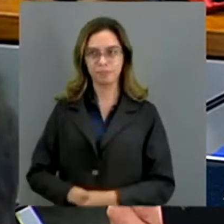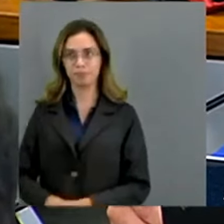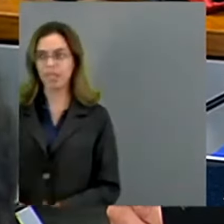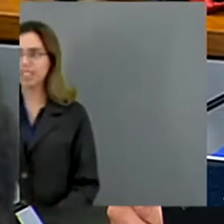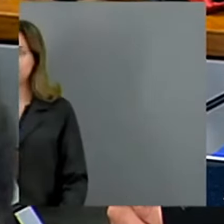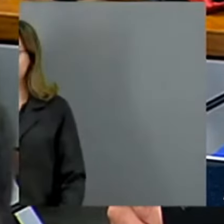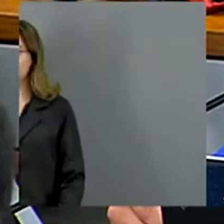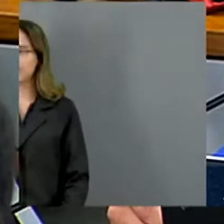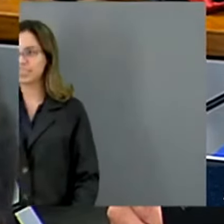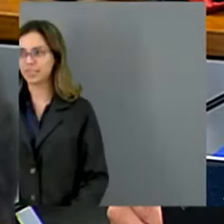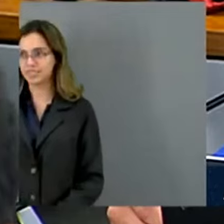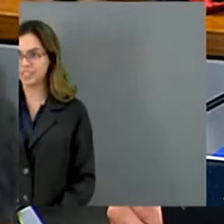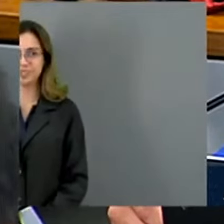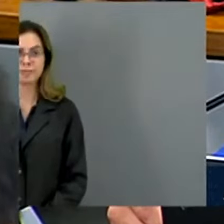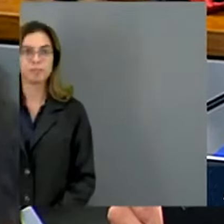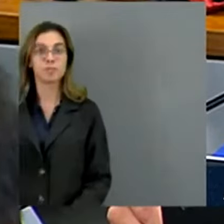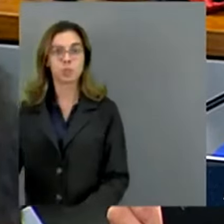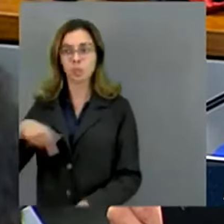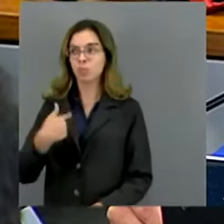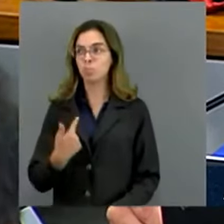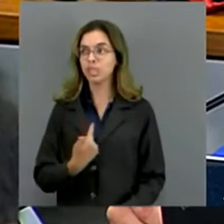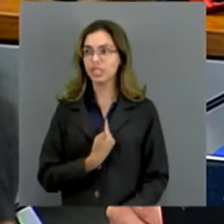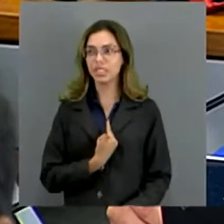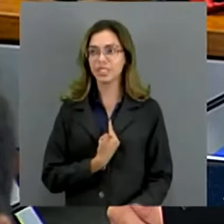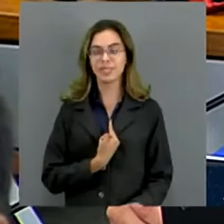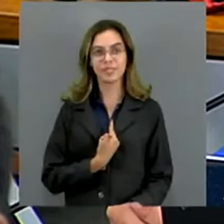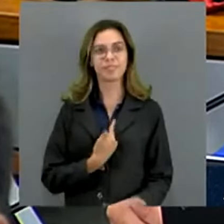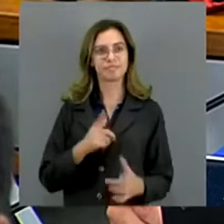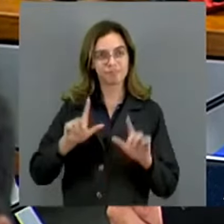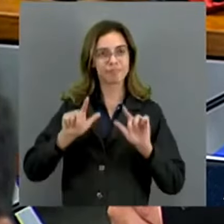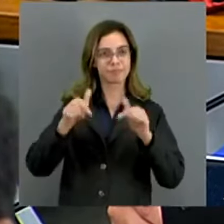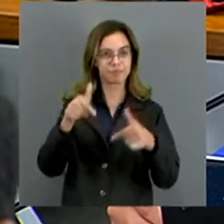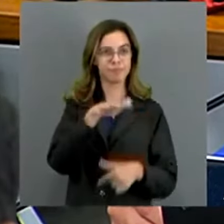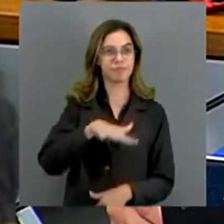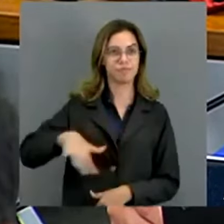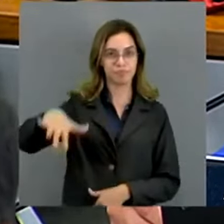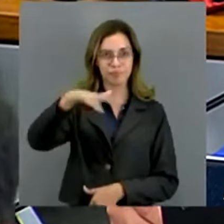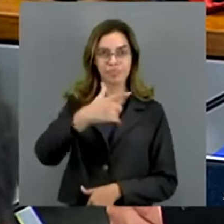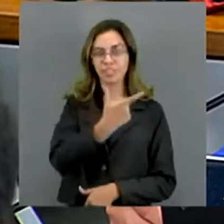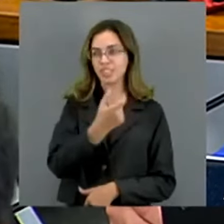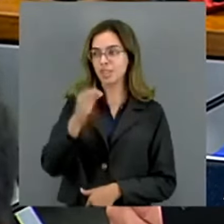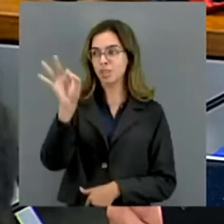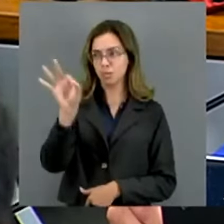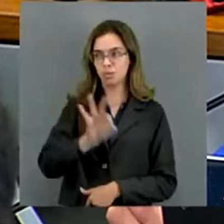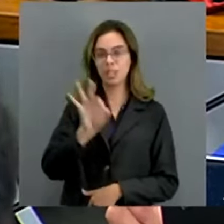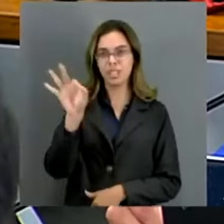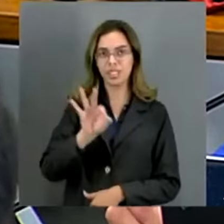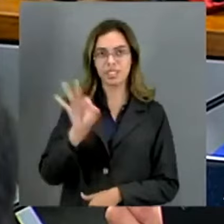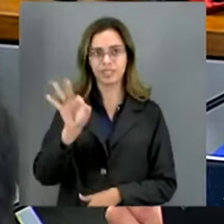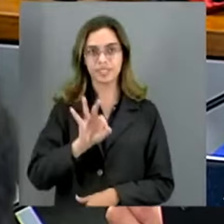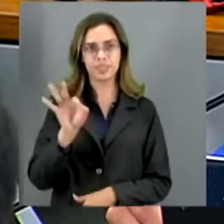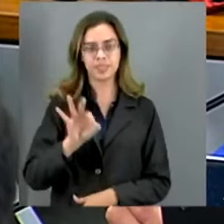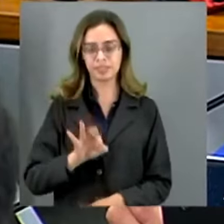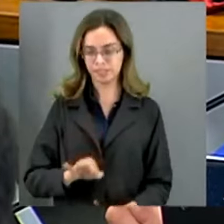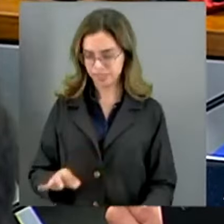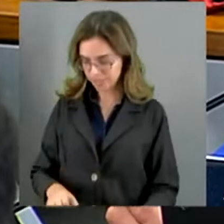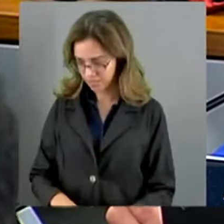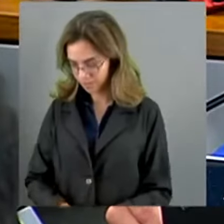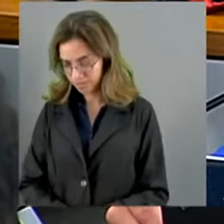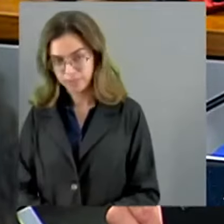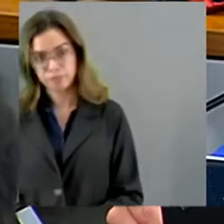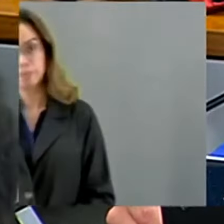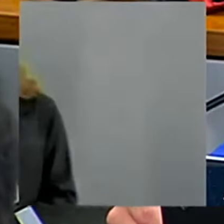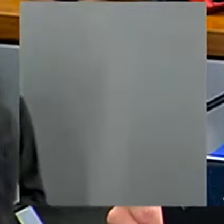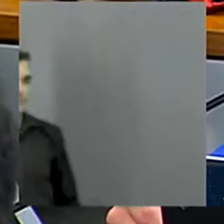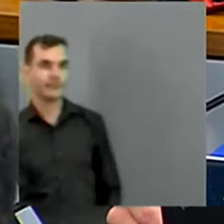nada adianta tomar medidas ou decisões que beneficiem um estado em detrimento de outro. Não adianta